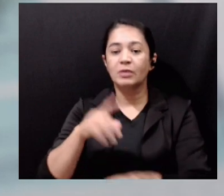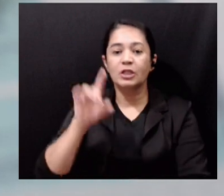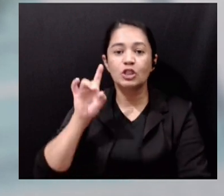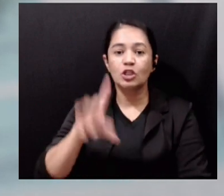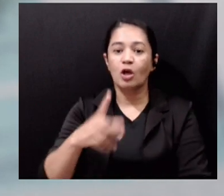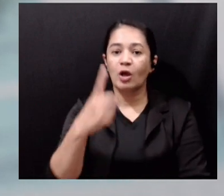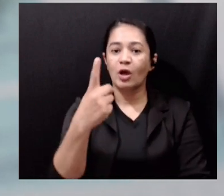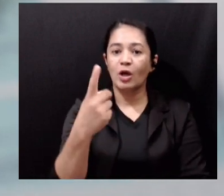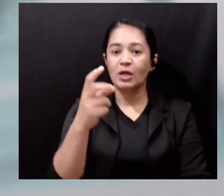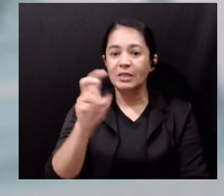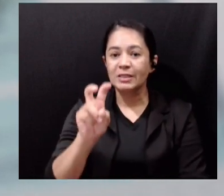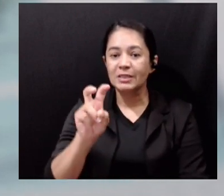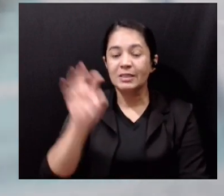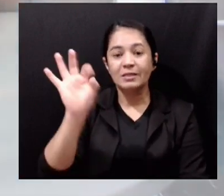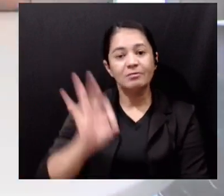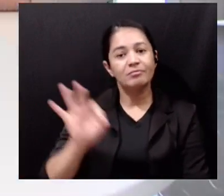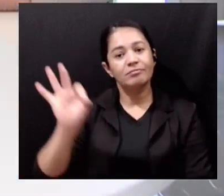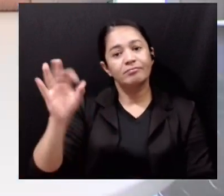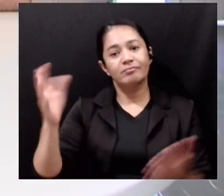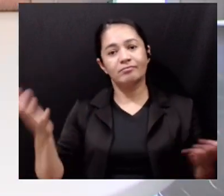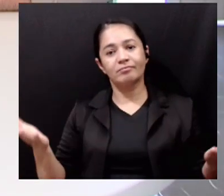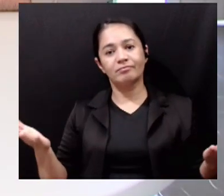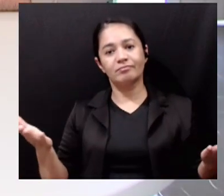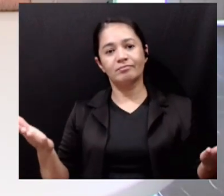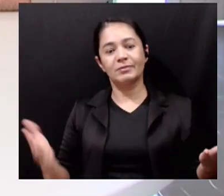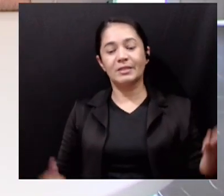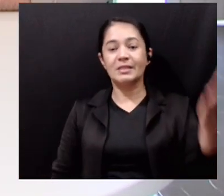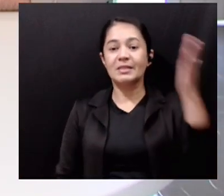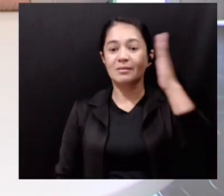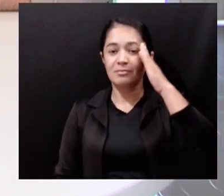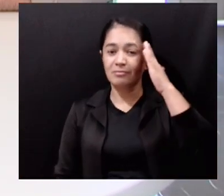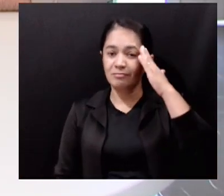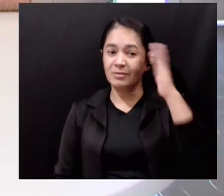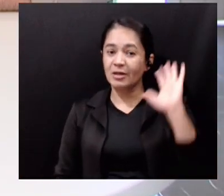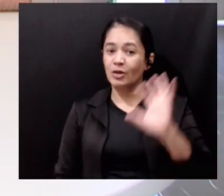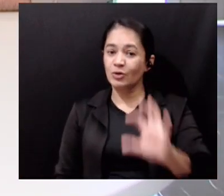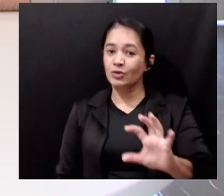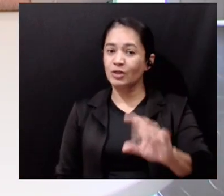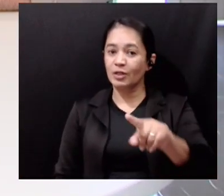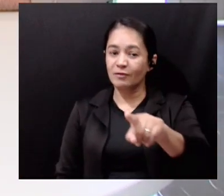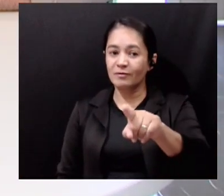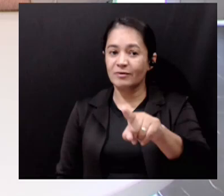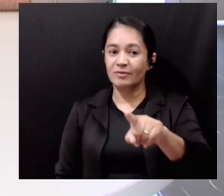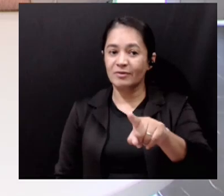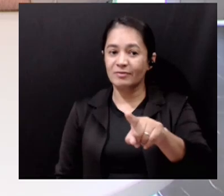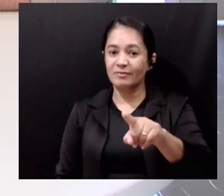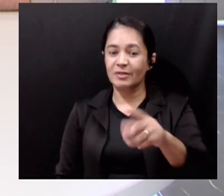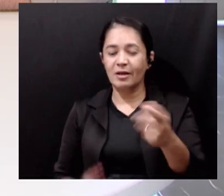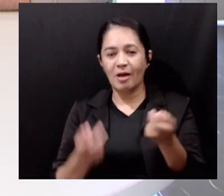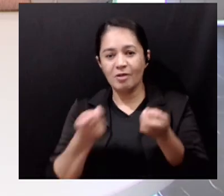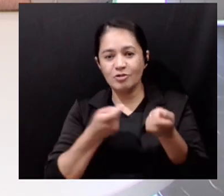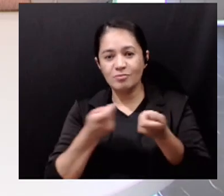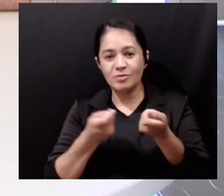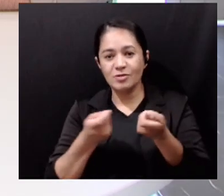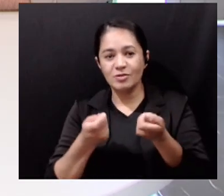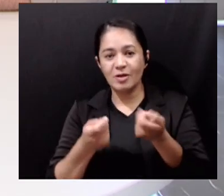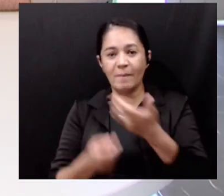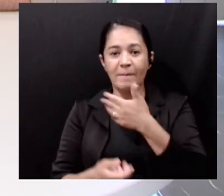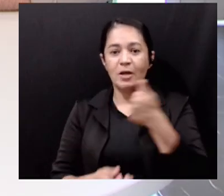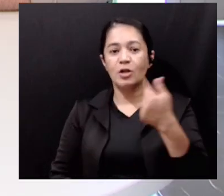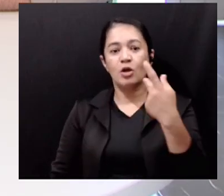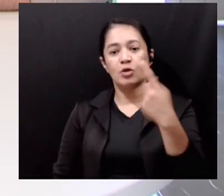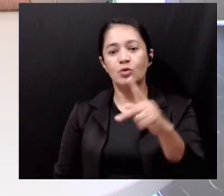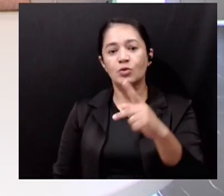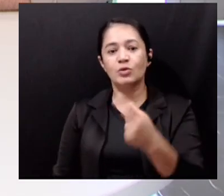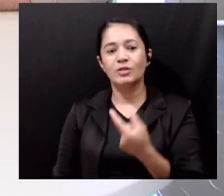Então, saber disso é uma forma de você administrar melhor seu dinheiro e evitar cair